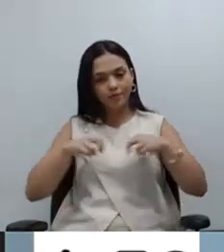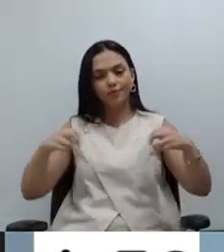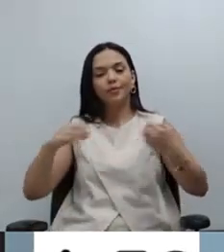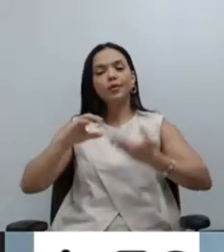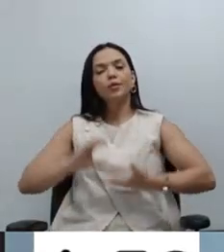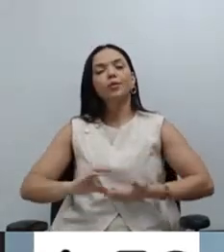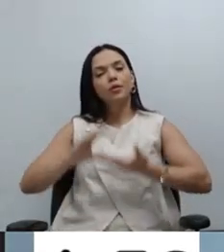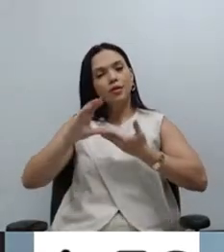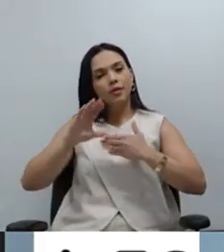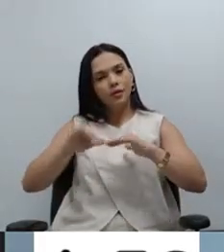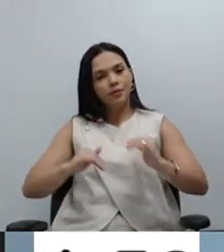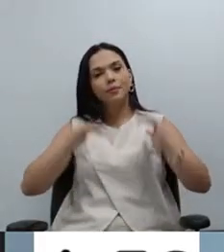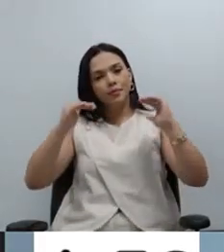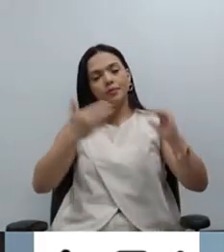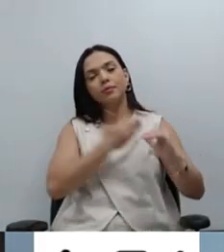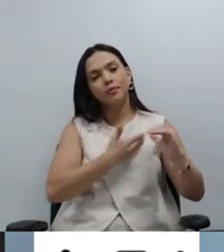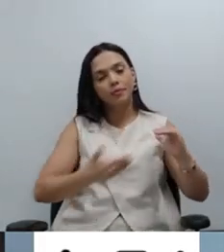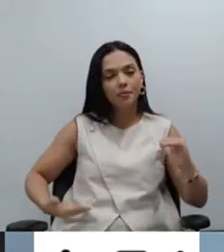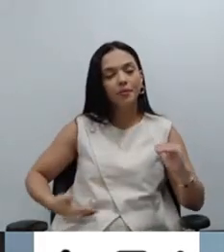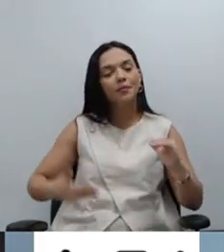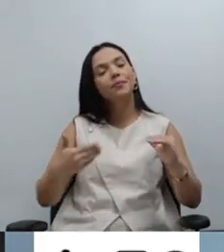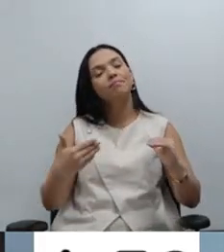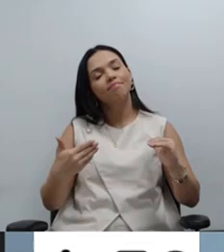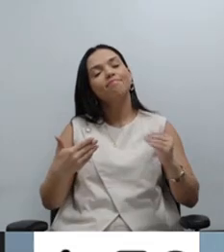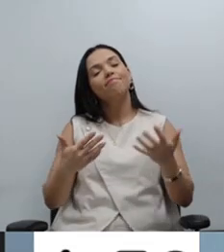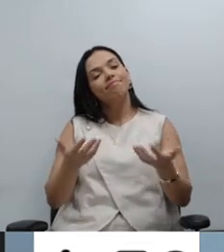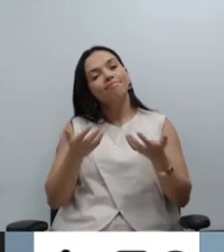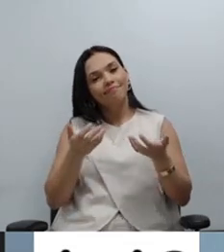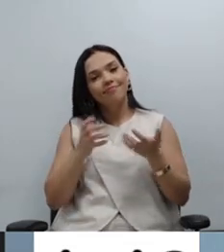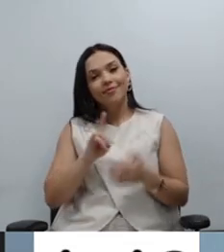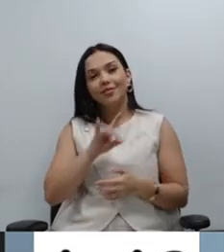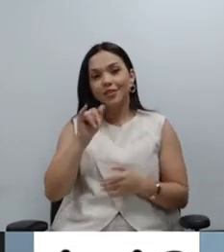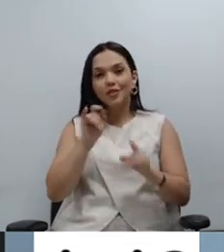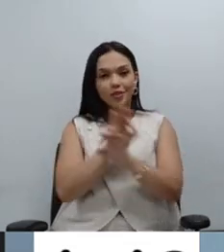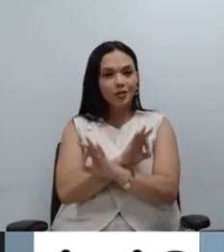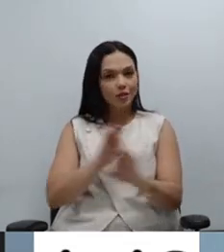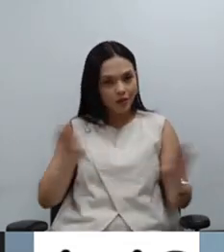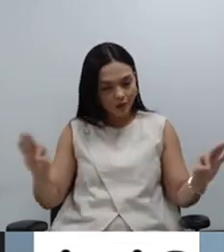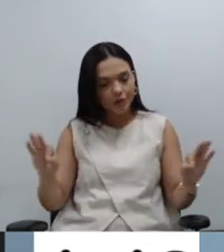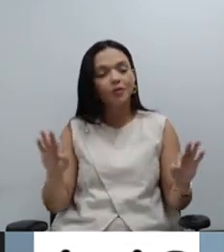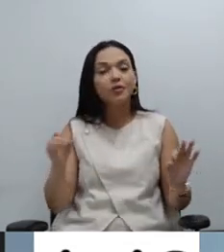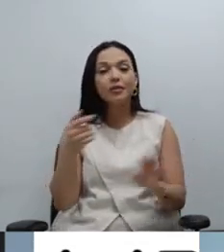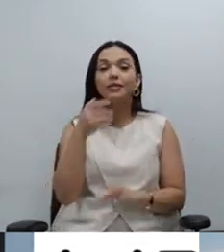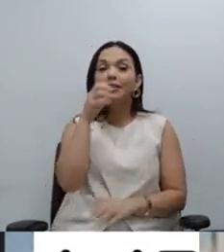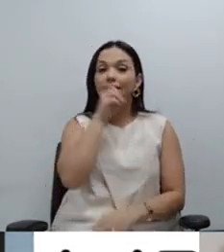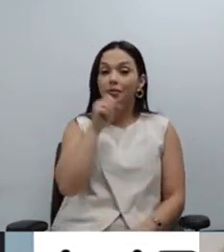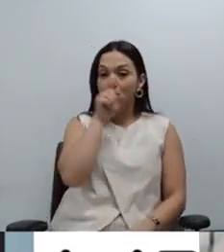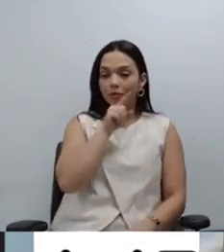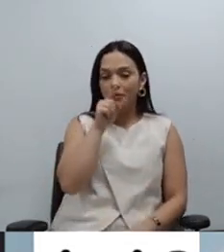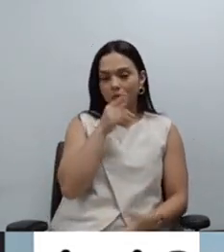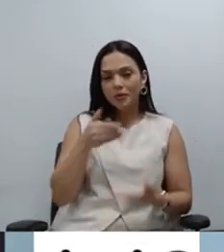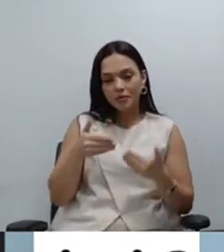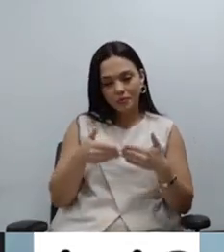conselheiros. Desejo um excelente dia e, melhor ainda, um excelente final de semana.